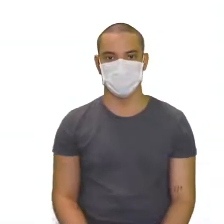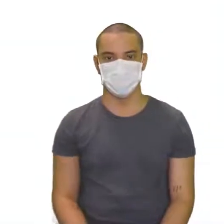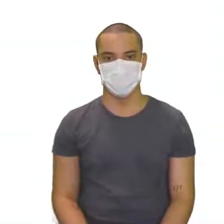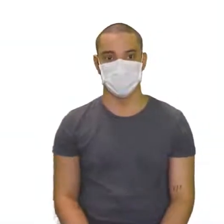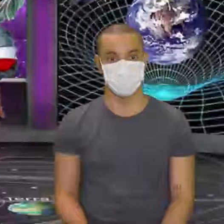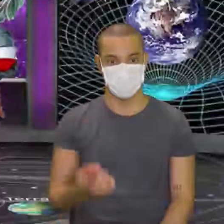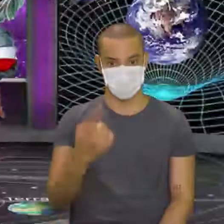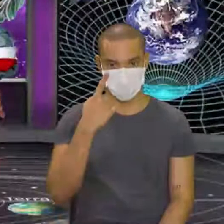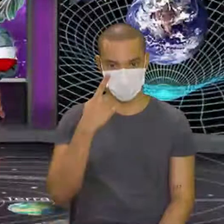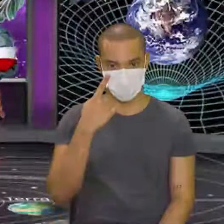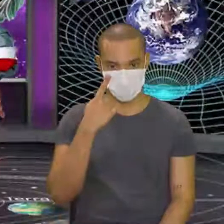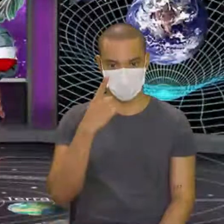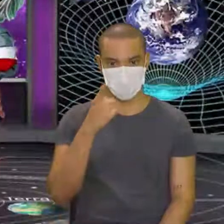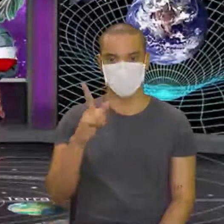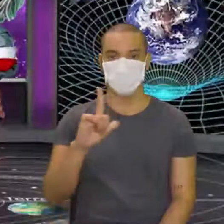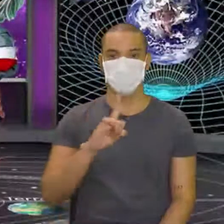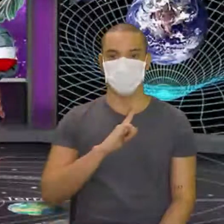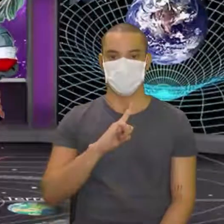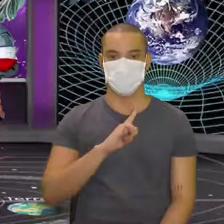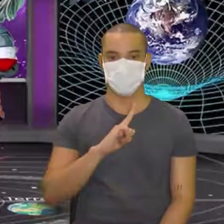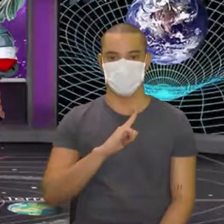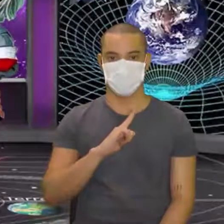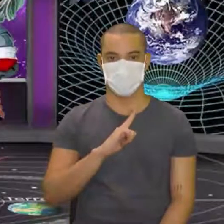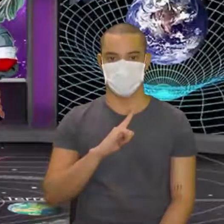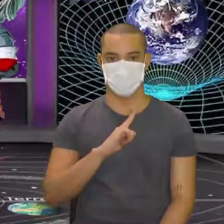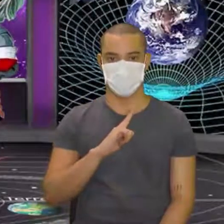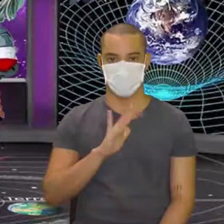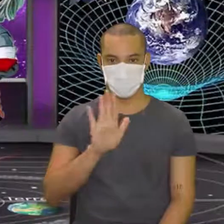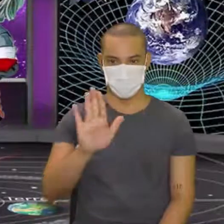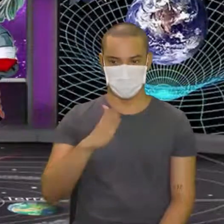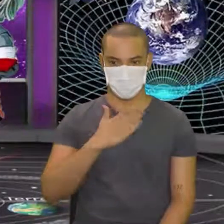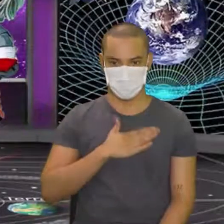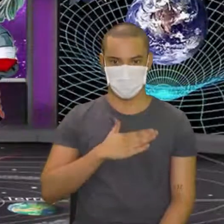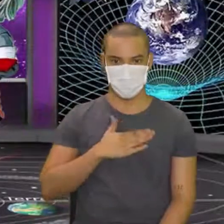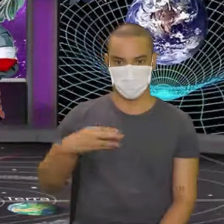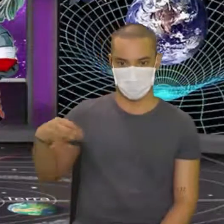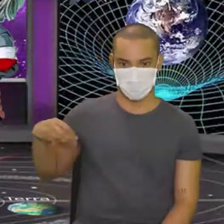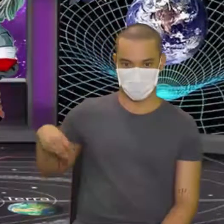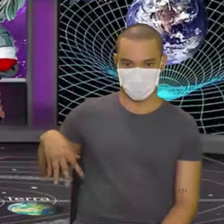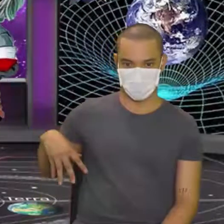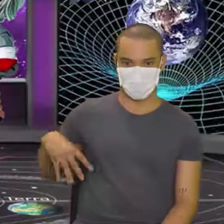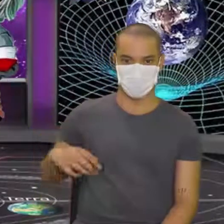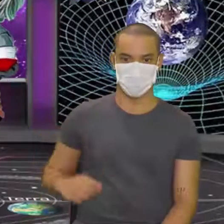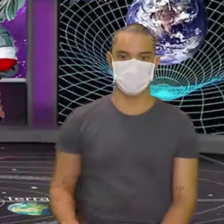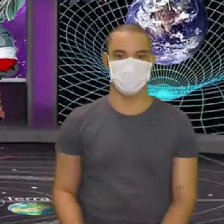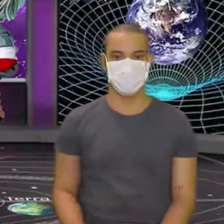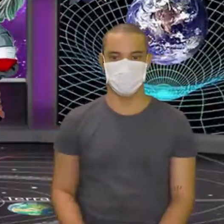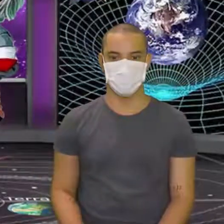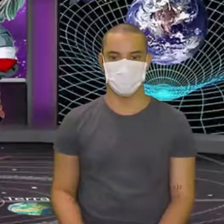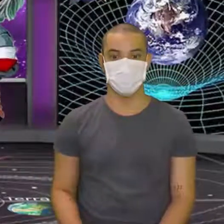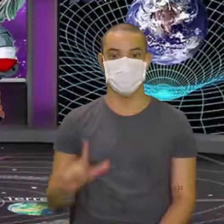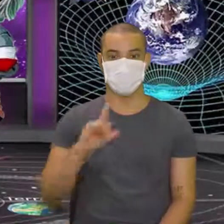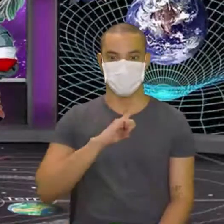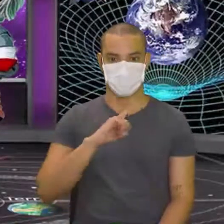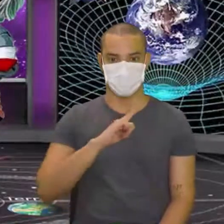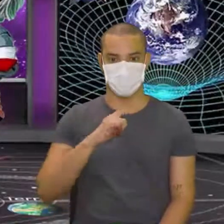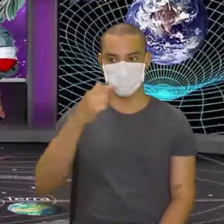aqui. Você tem... Deixa eu guardar meu passador aqui no bolso. Vou guardar aqui. Olha só, tá aqui o